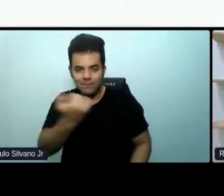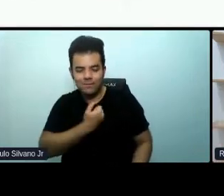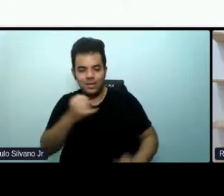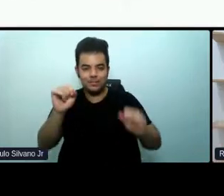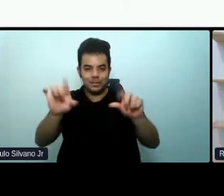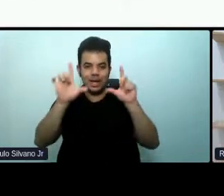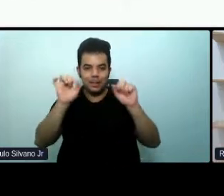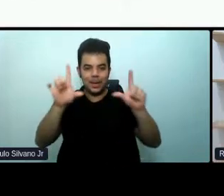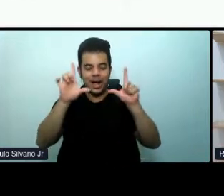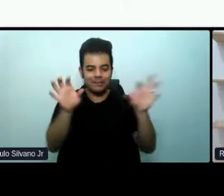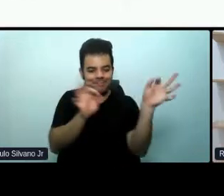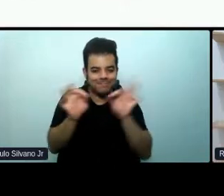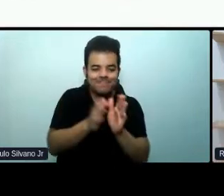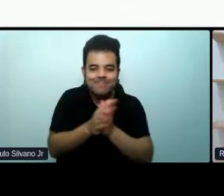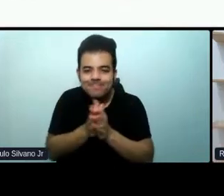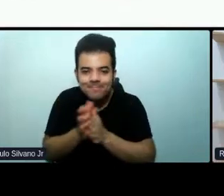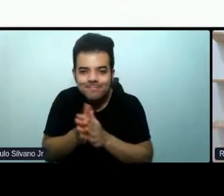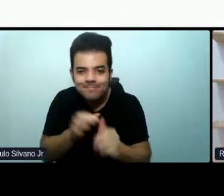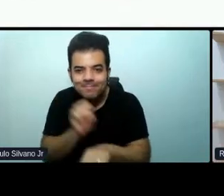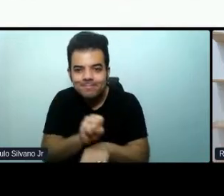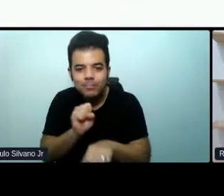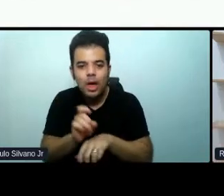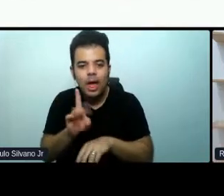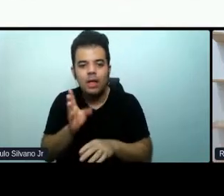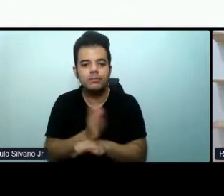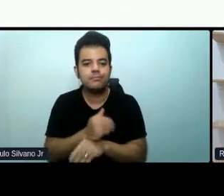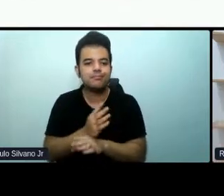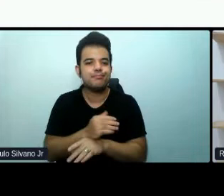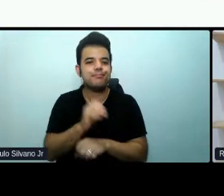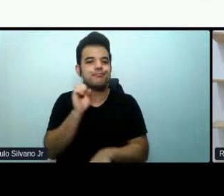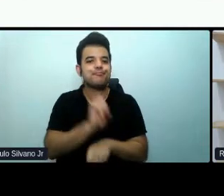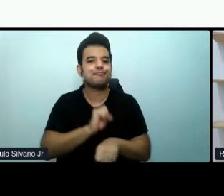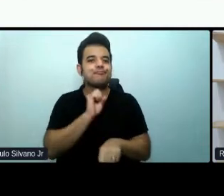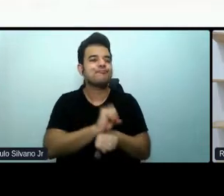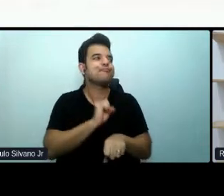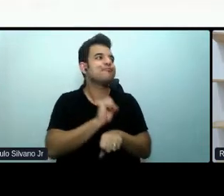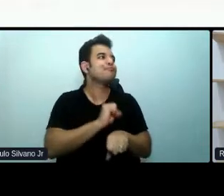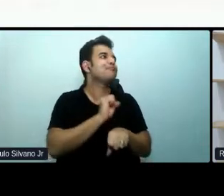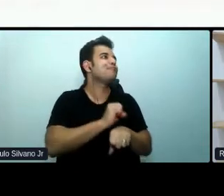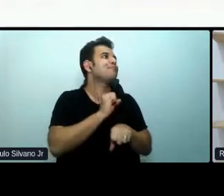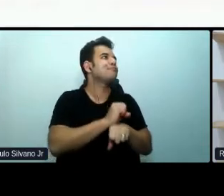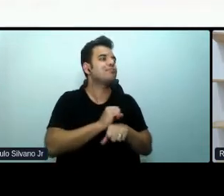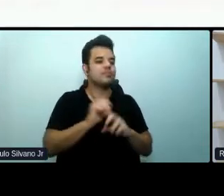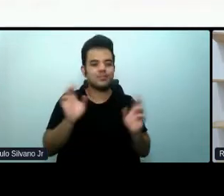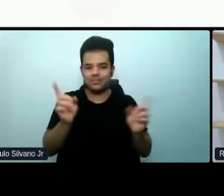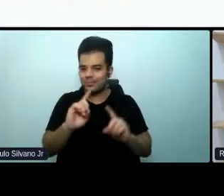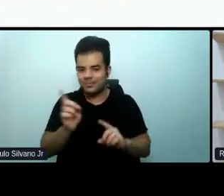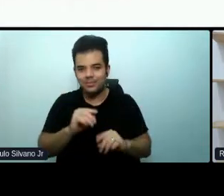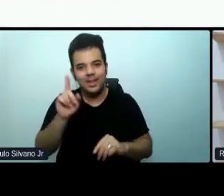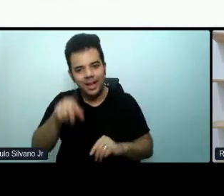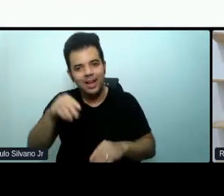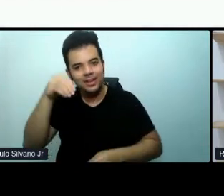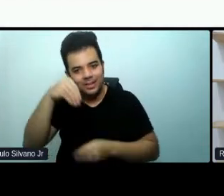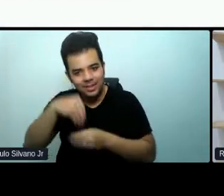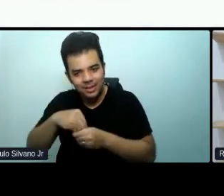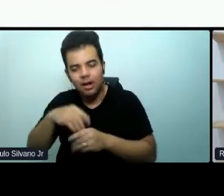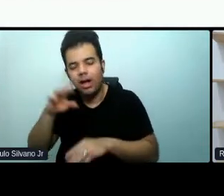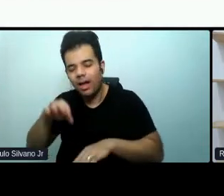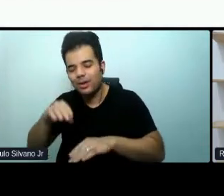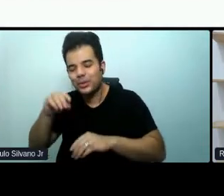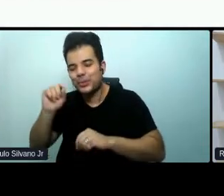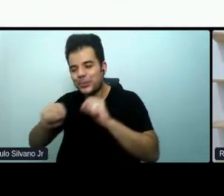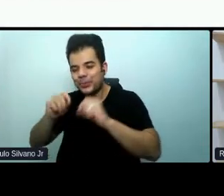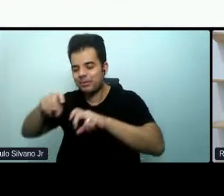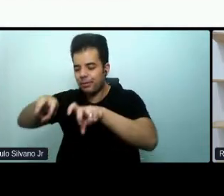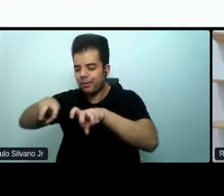já consegue, você não fica ocioso como você ficaria num consultório, né? Então,